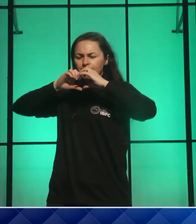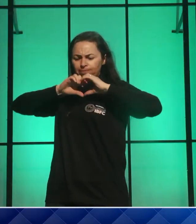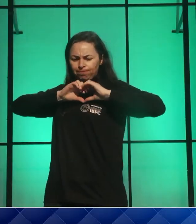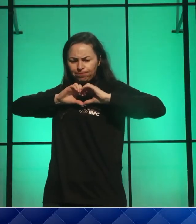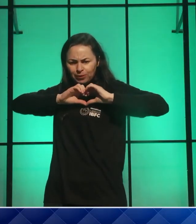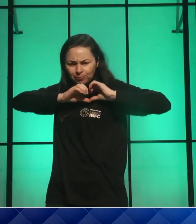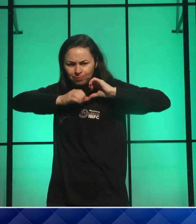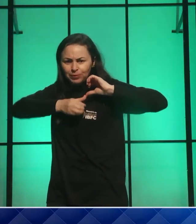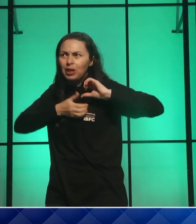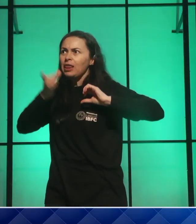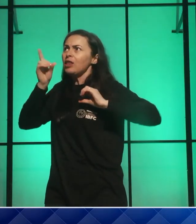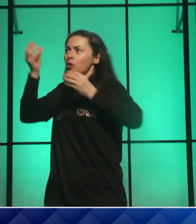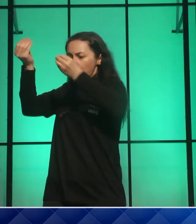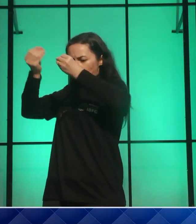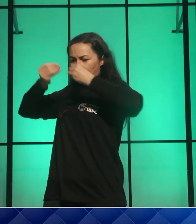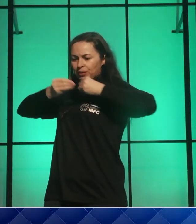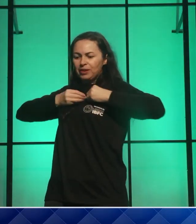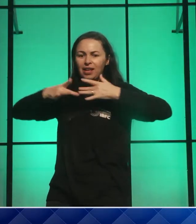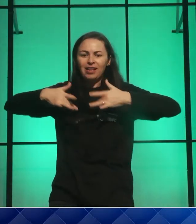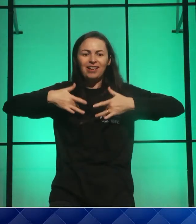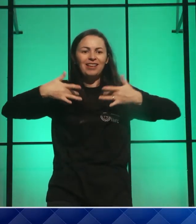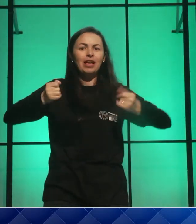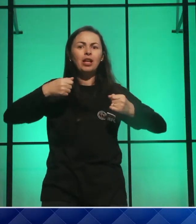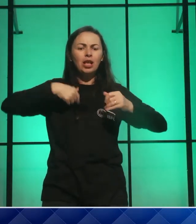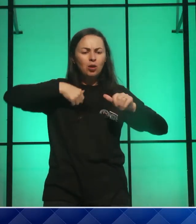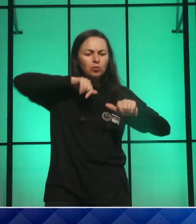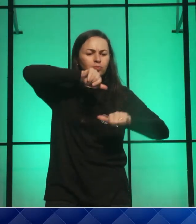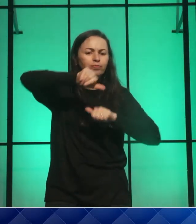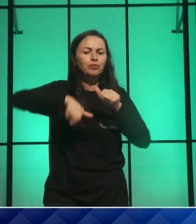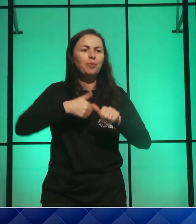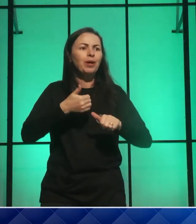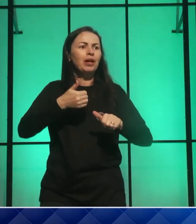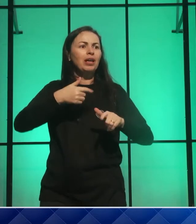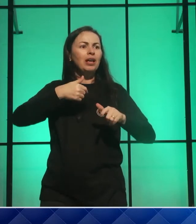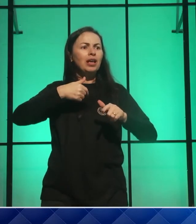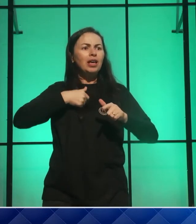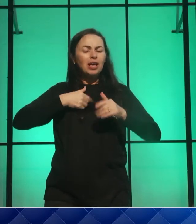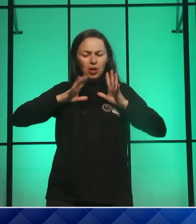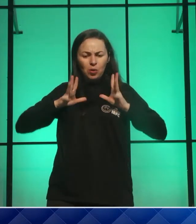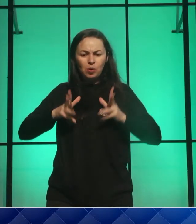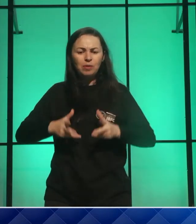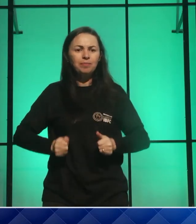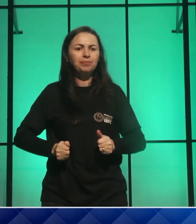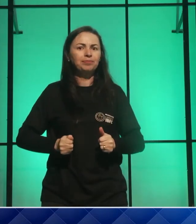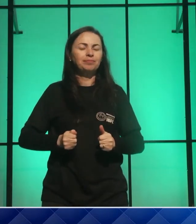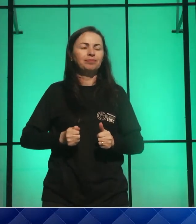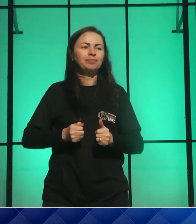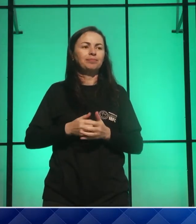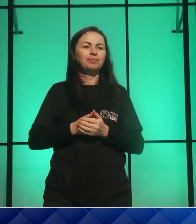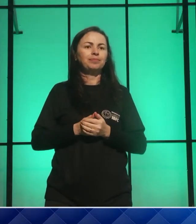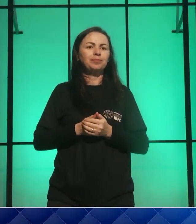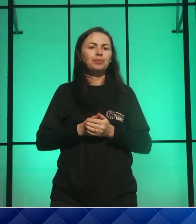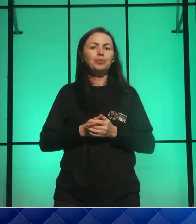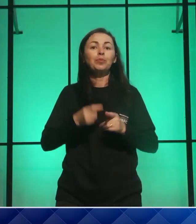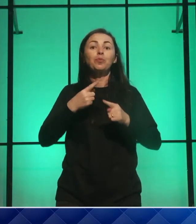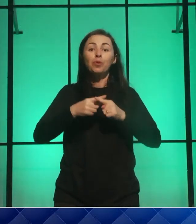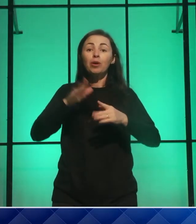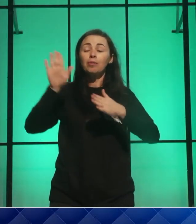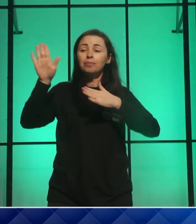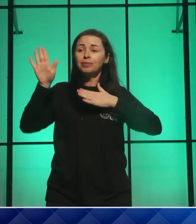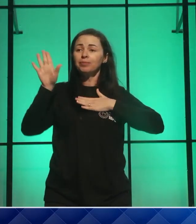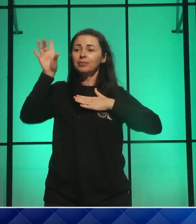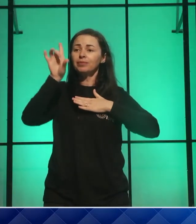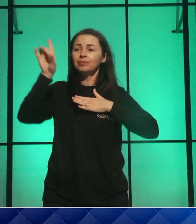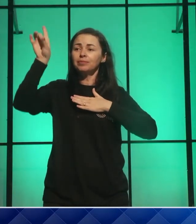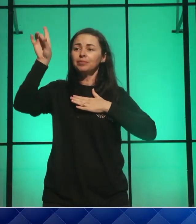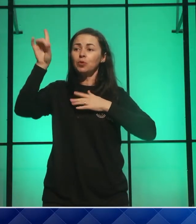eu sararei, eu removerei os teus pecados, a tua transgressão. É uma promessa de